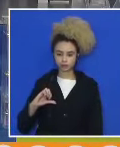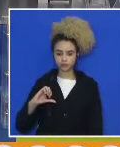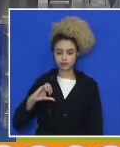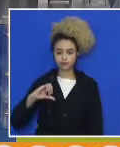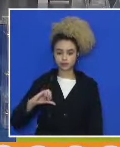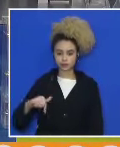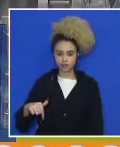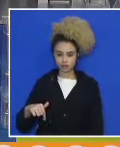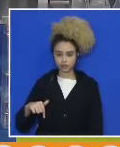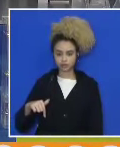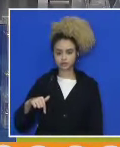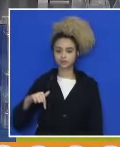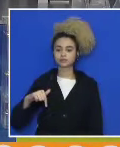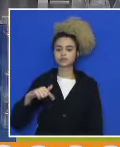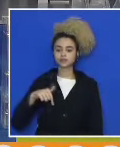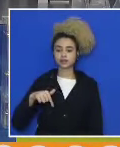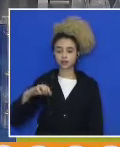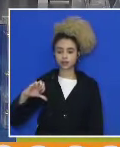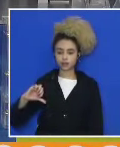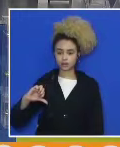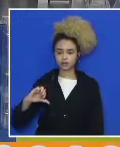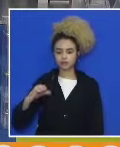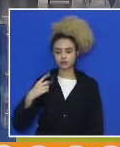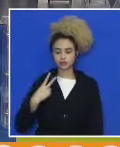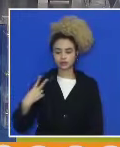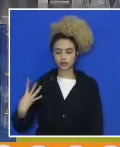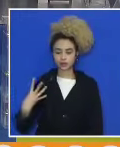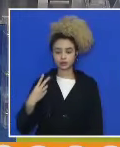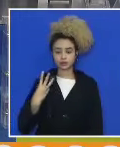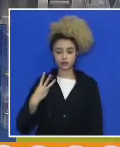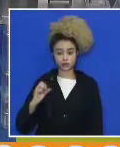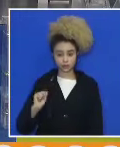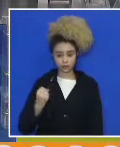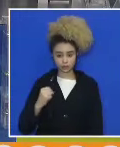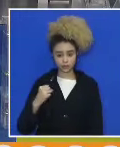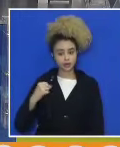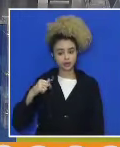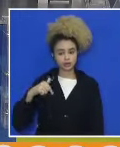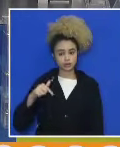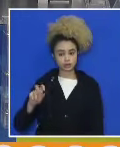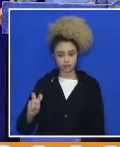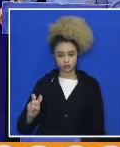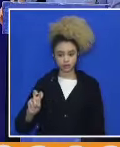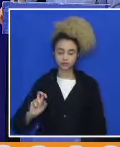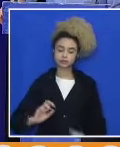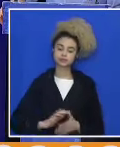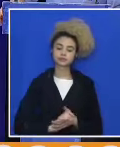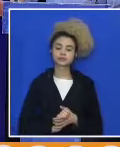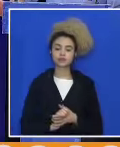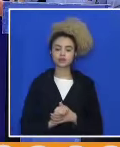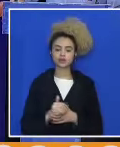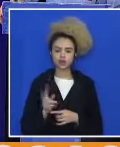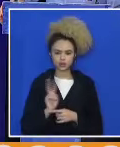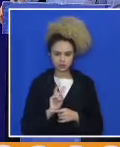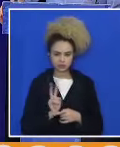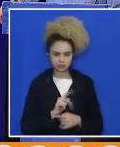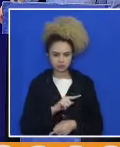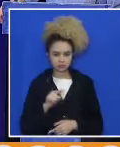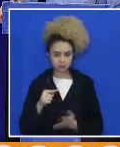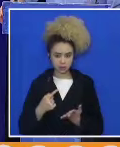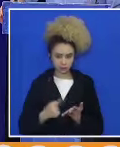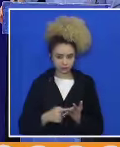97, 79, 24, 38 e 75. As